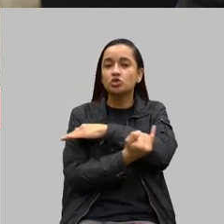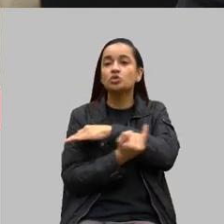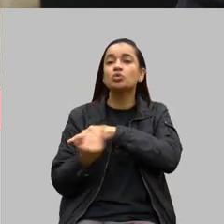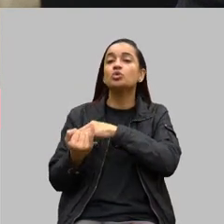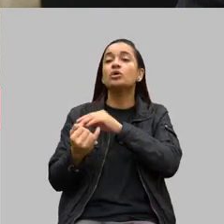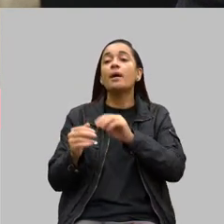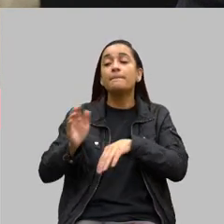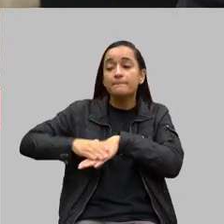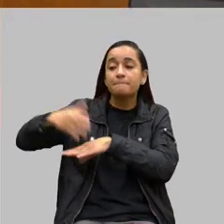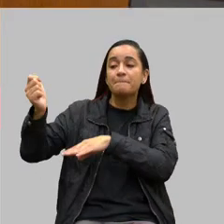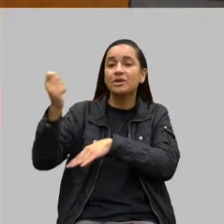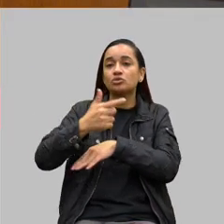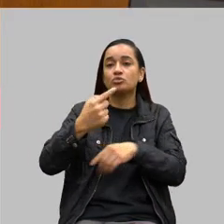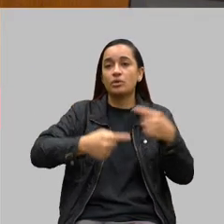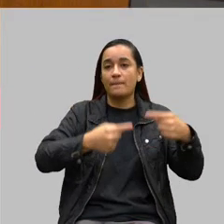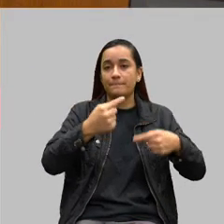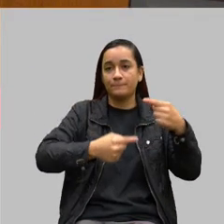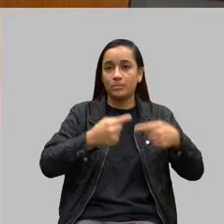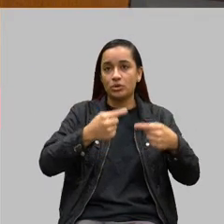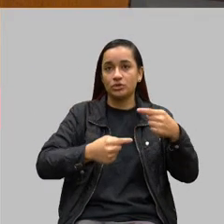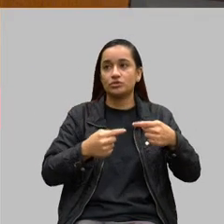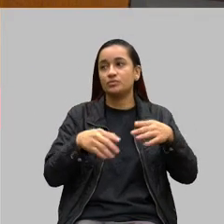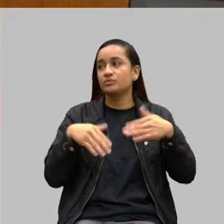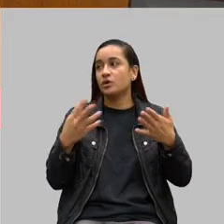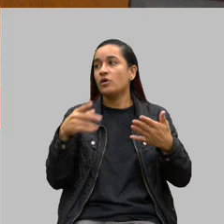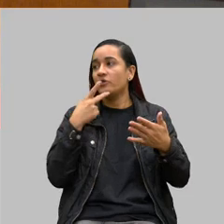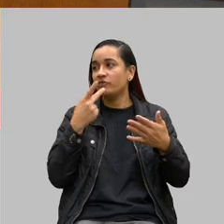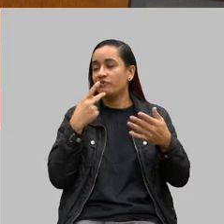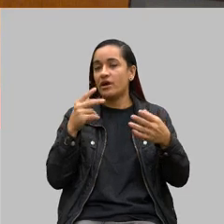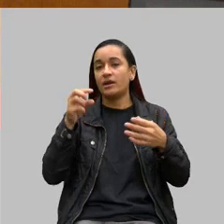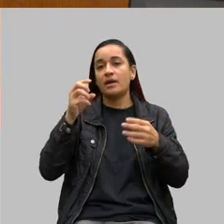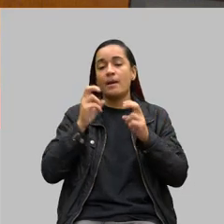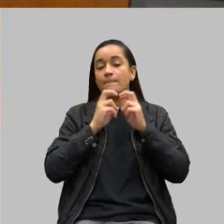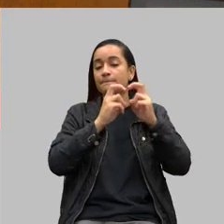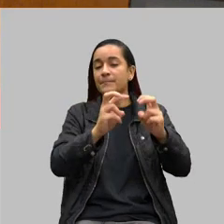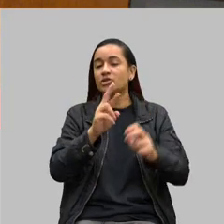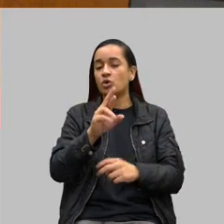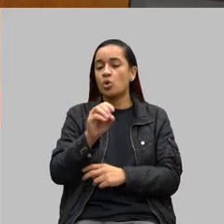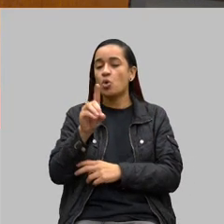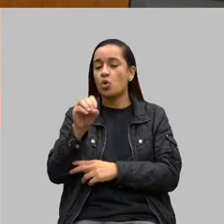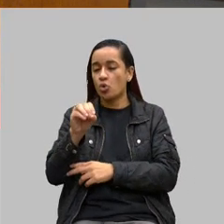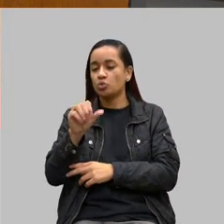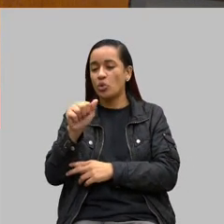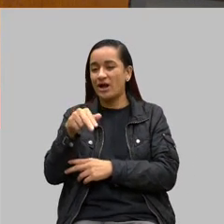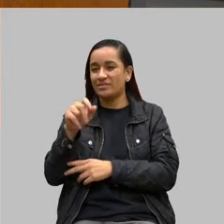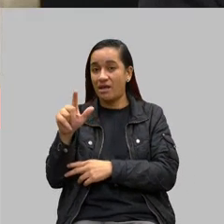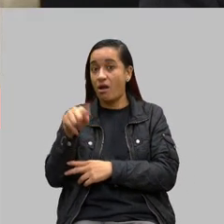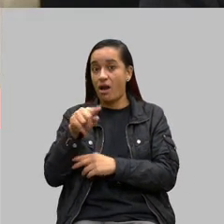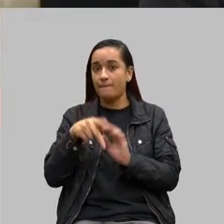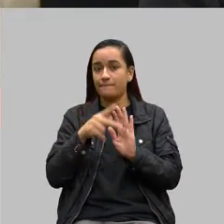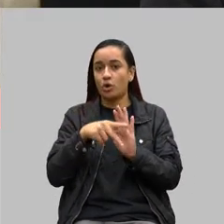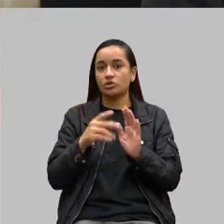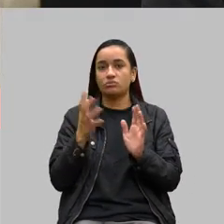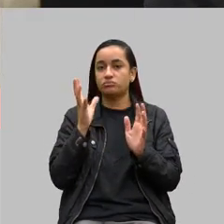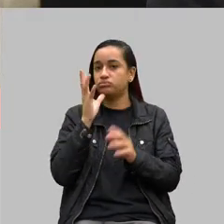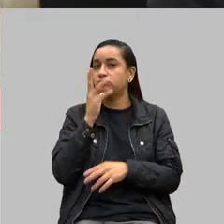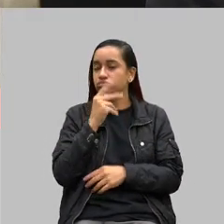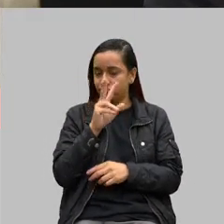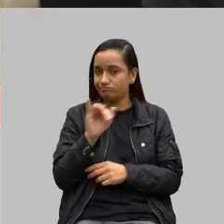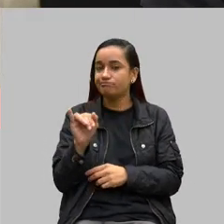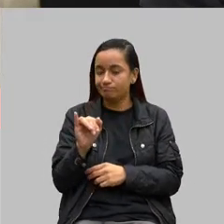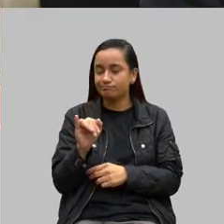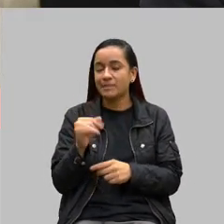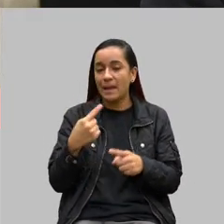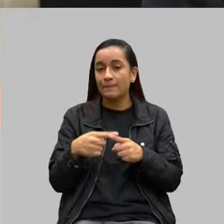político né então quando a gente fala do metrô do Rodoanel São projetos de longa maturação né eu eu vou citar o metrô o metrô